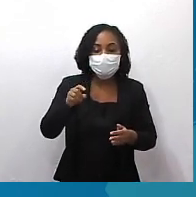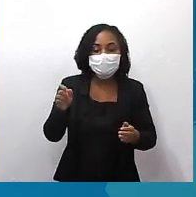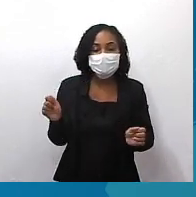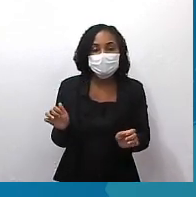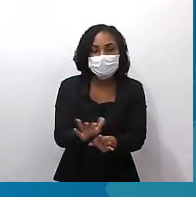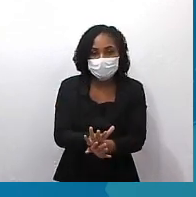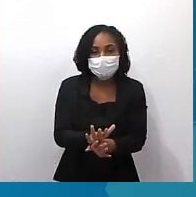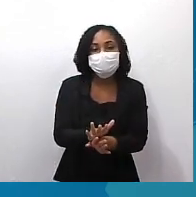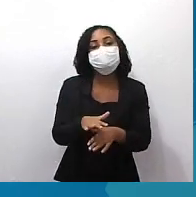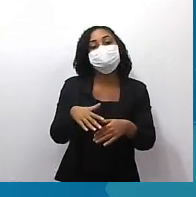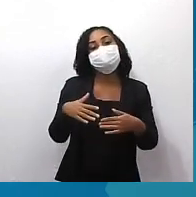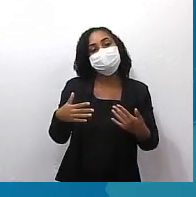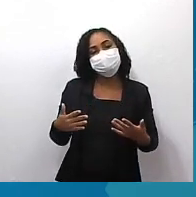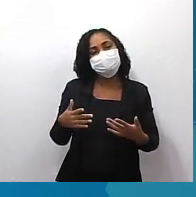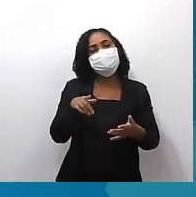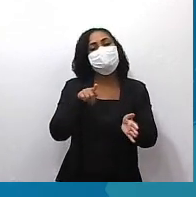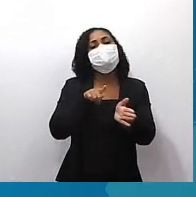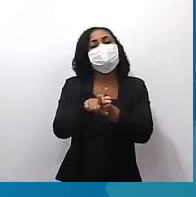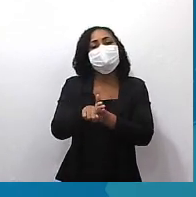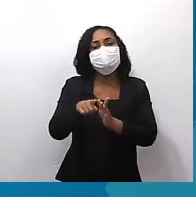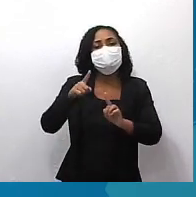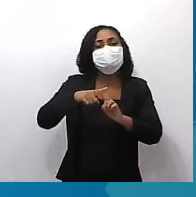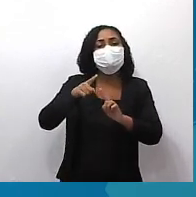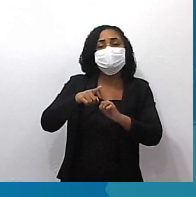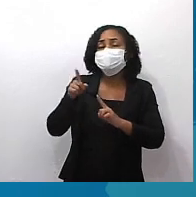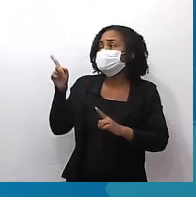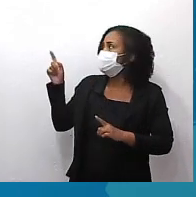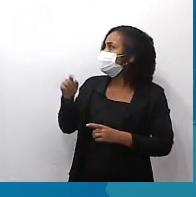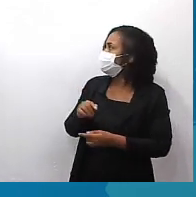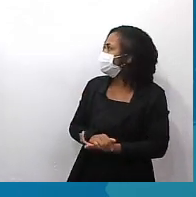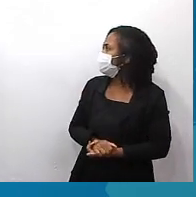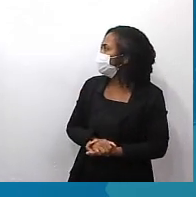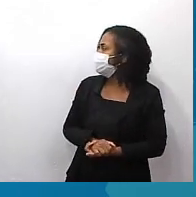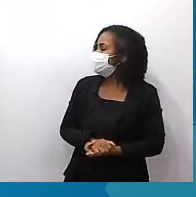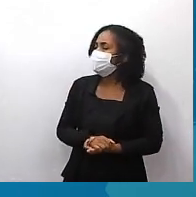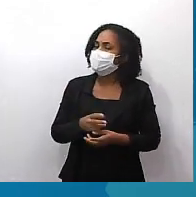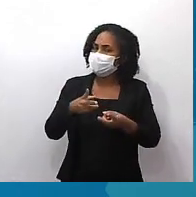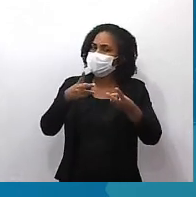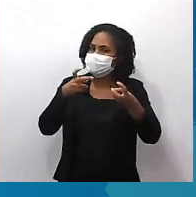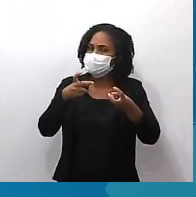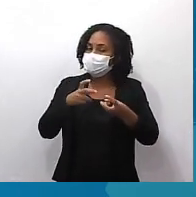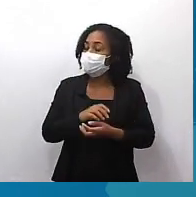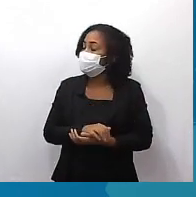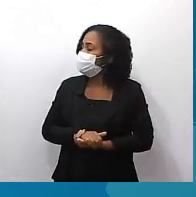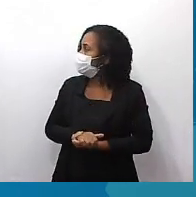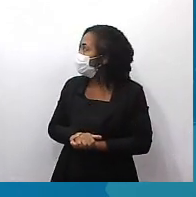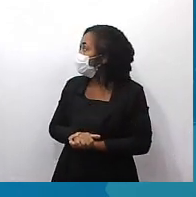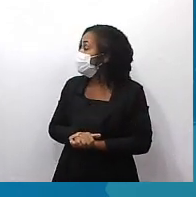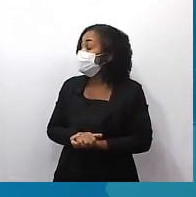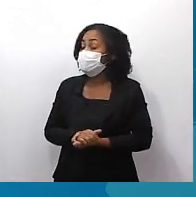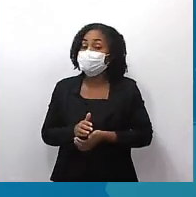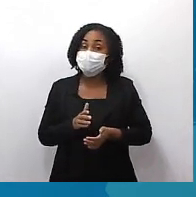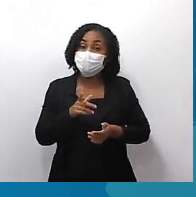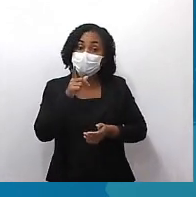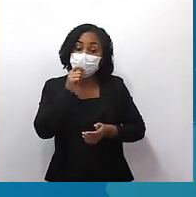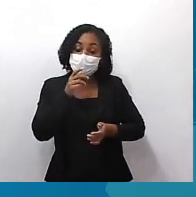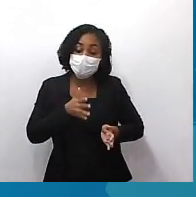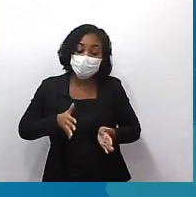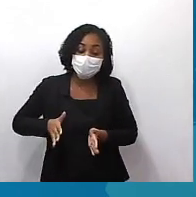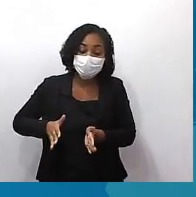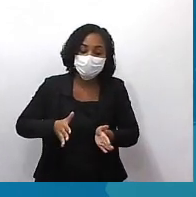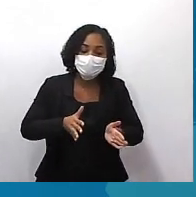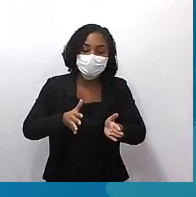esta figura, eu te pergunto, que tipo de drenagem a gente tem? Perceba, o rio principal ele está desaguando